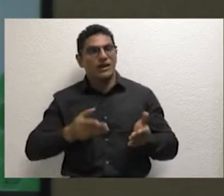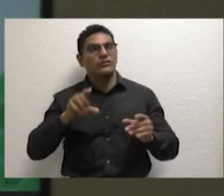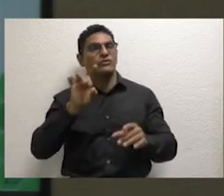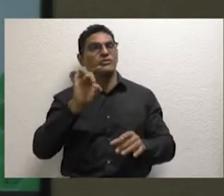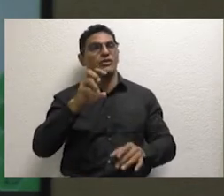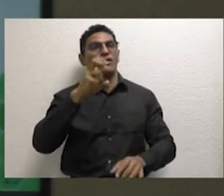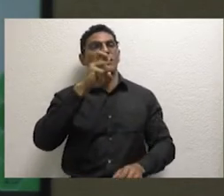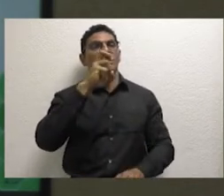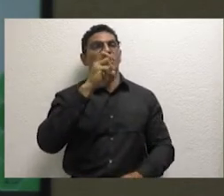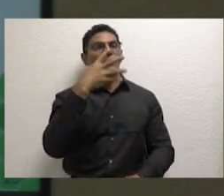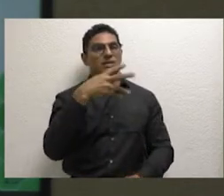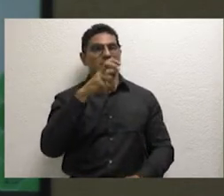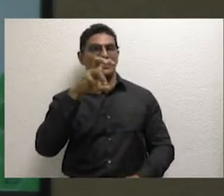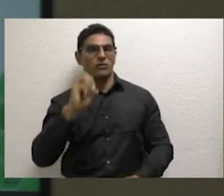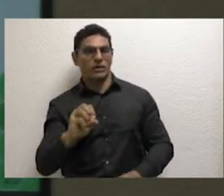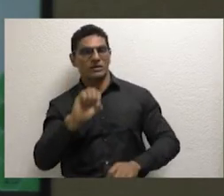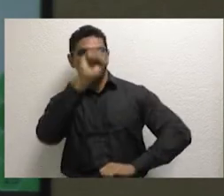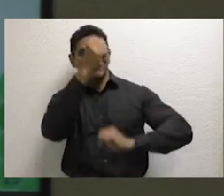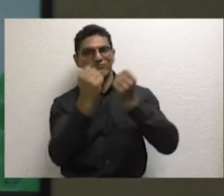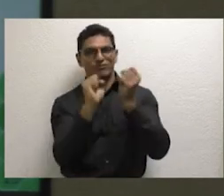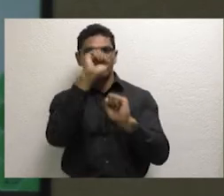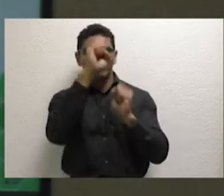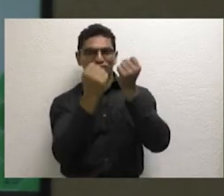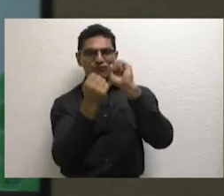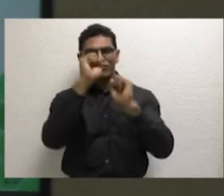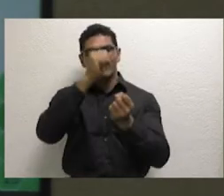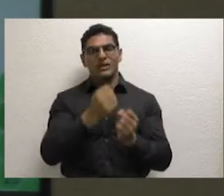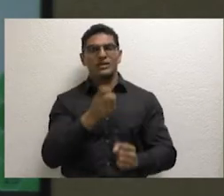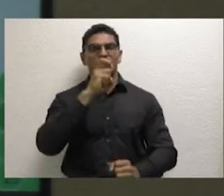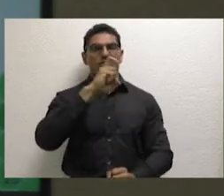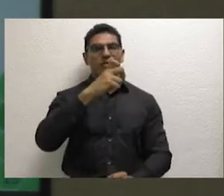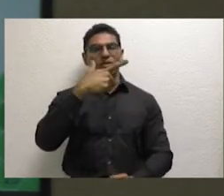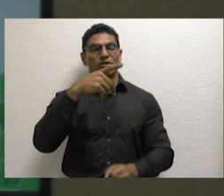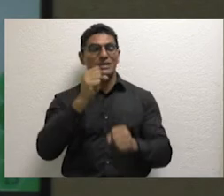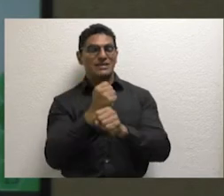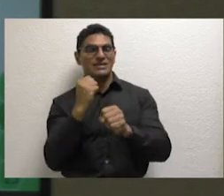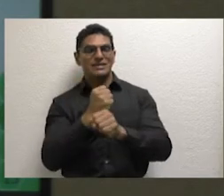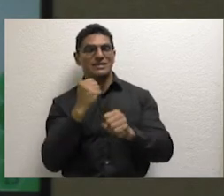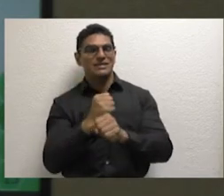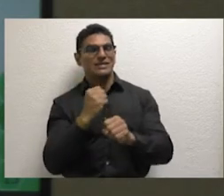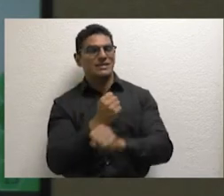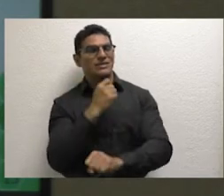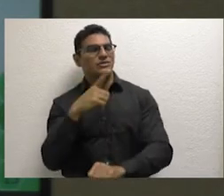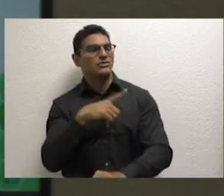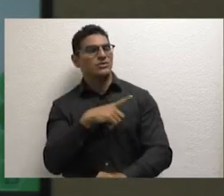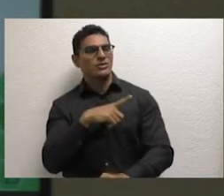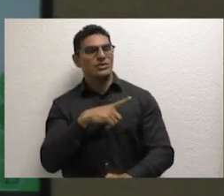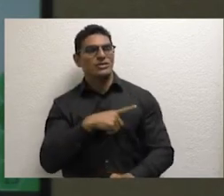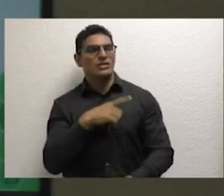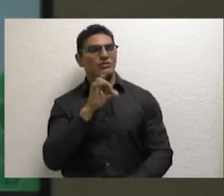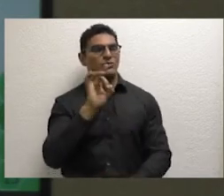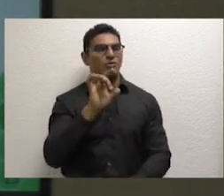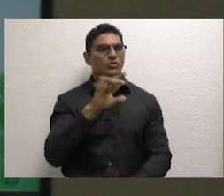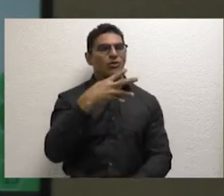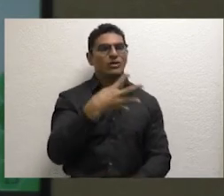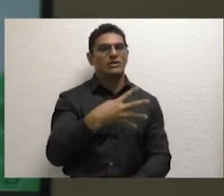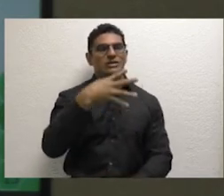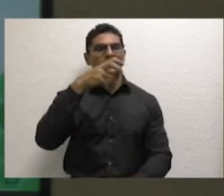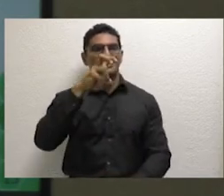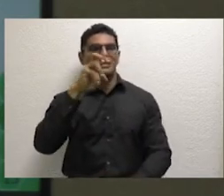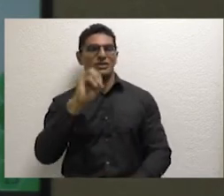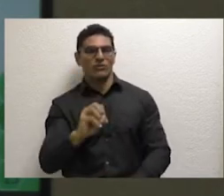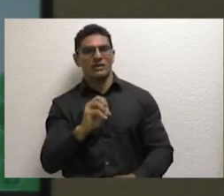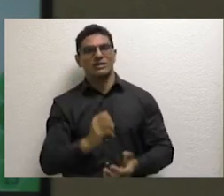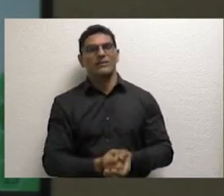incentivadas pelo modelo zona franca se em 52 anos nós temos apenas 450